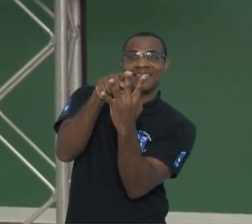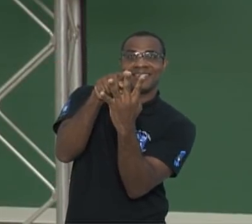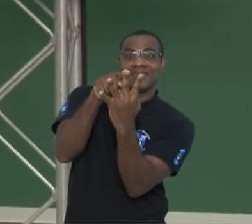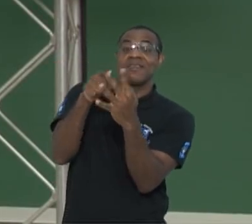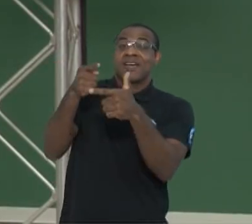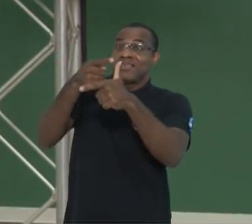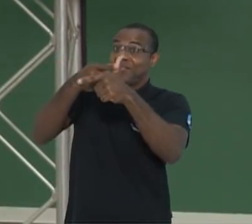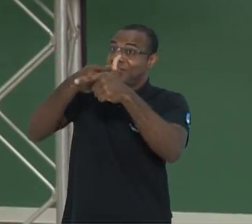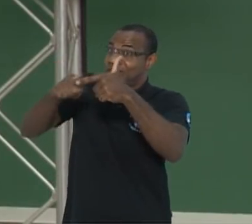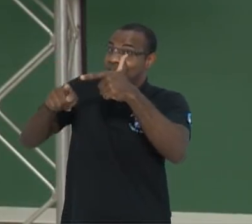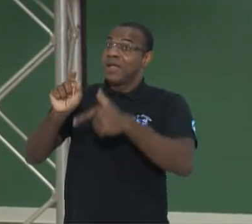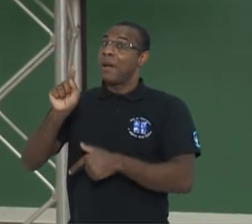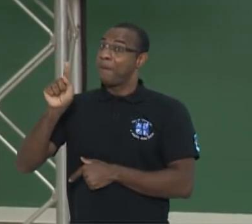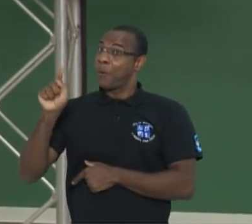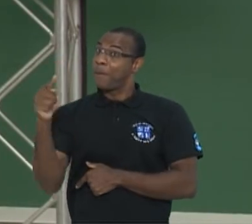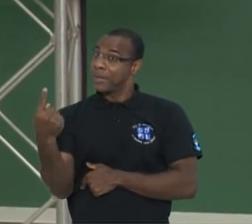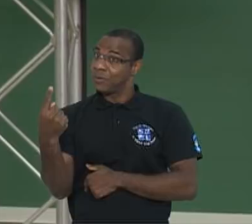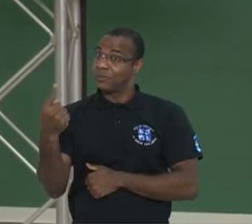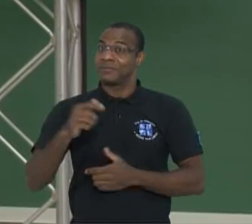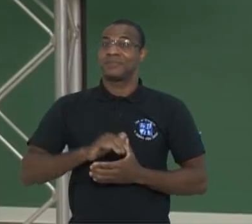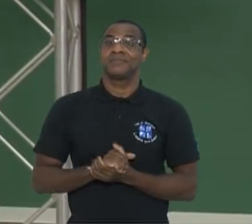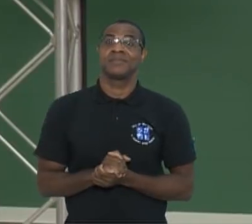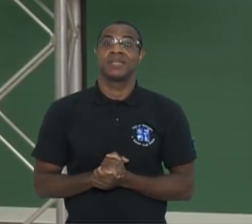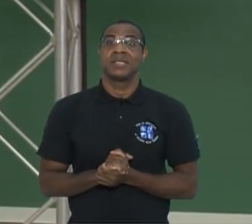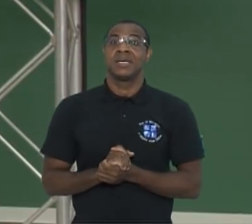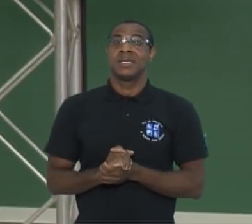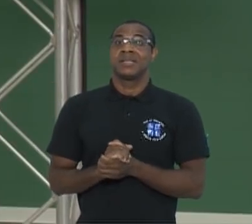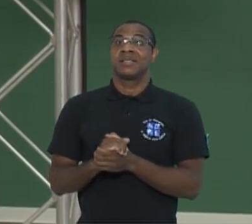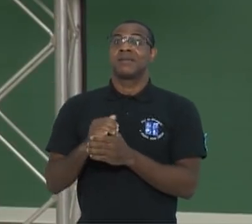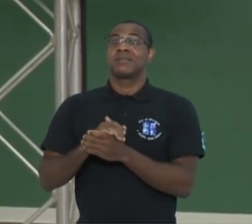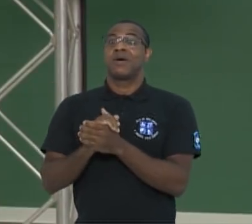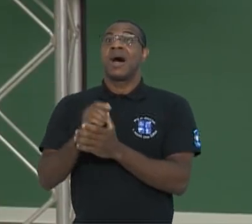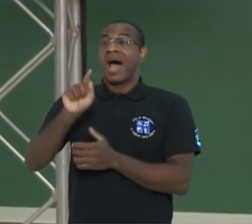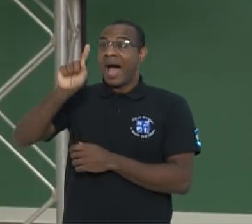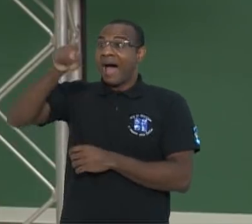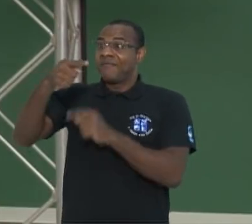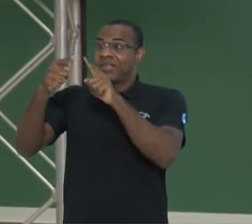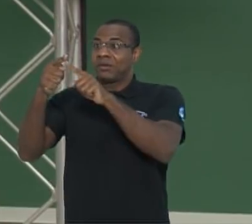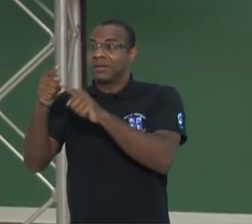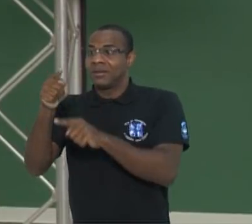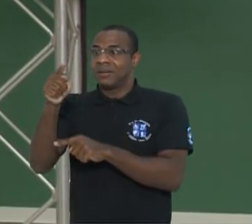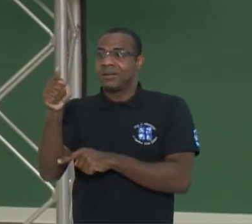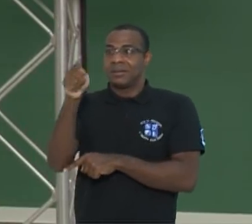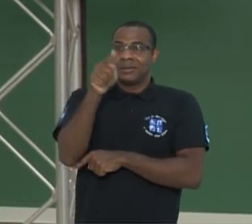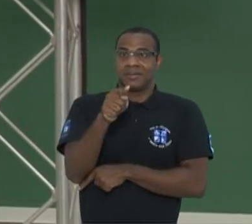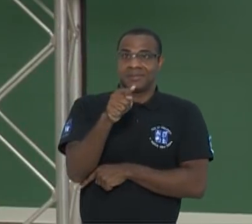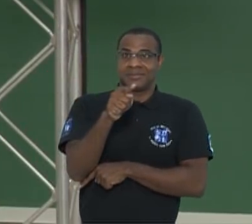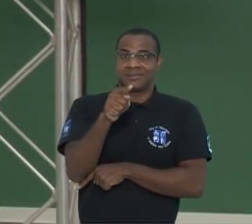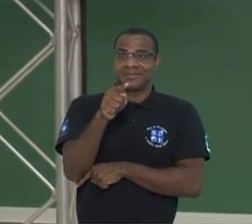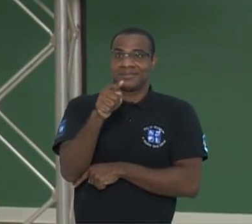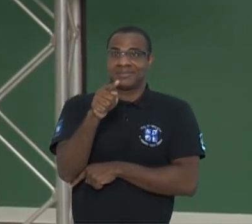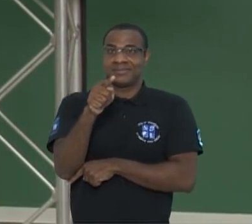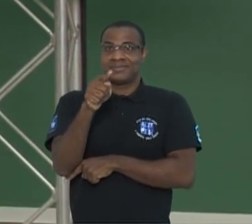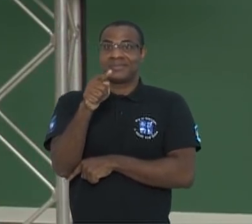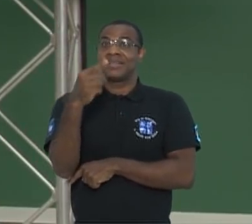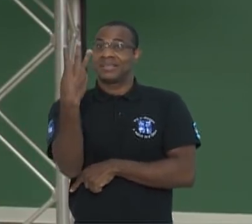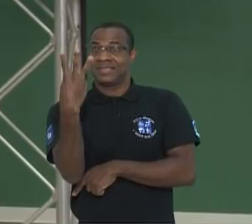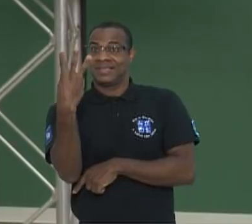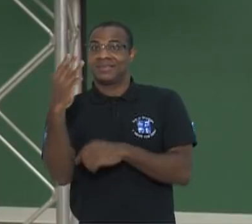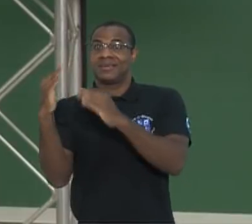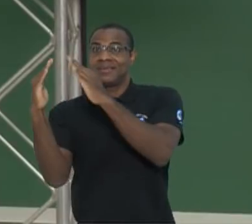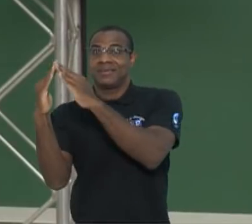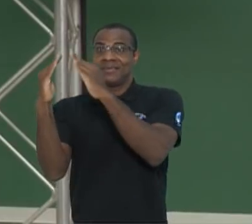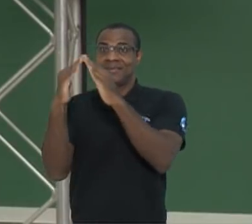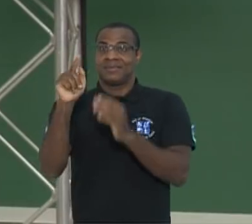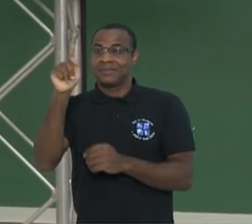1.000. Eu dividido por 1.000, eu ando com a vírgula 3 algarismos, né? Dividido por 1.000, 140,